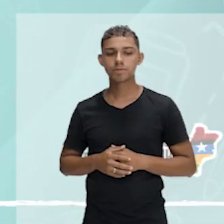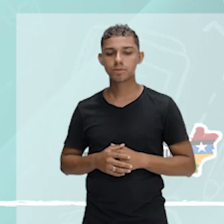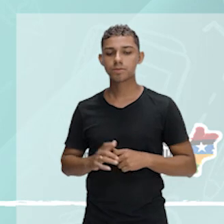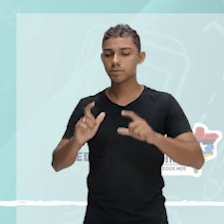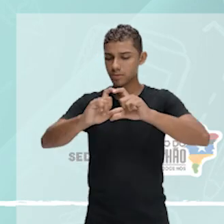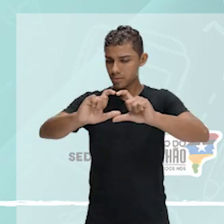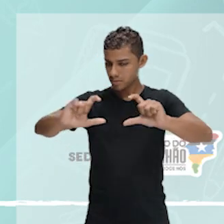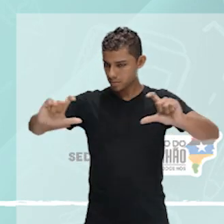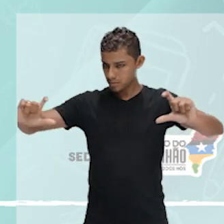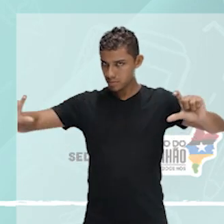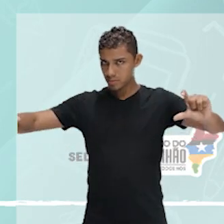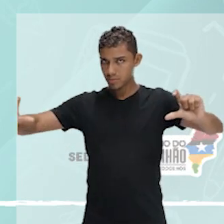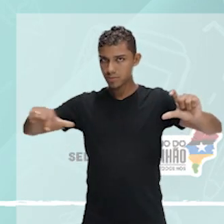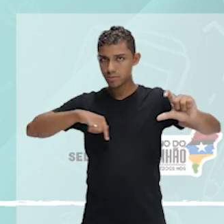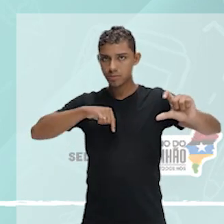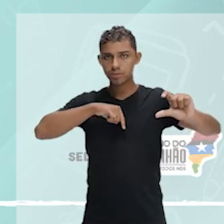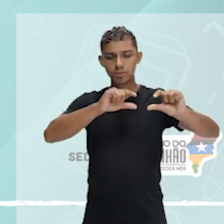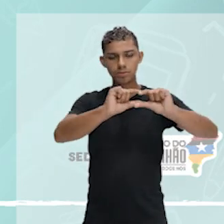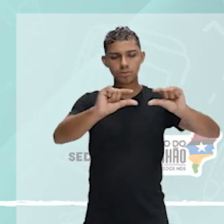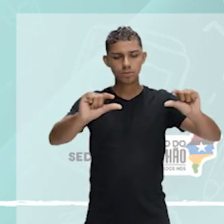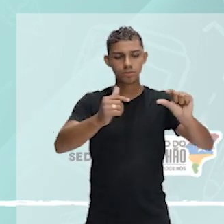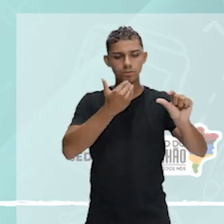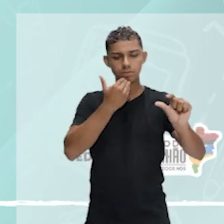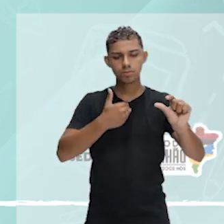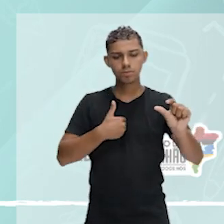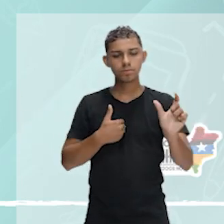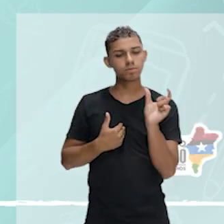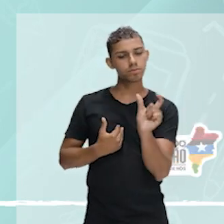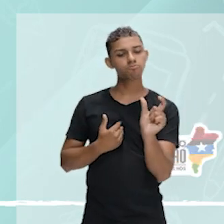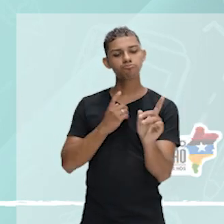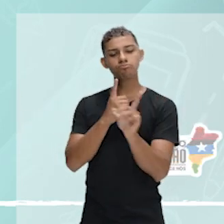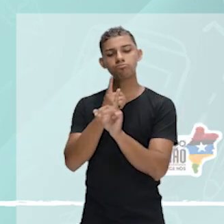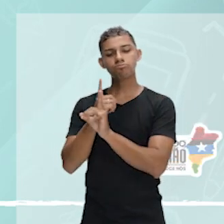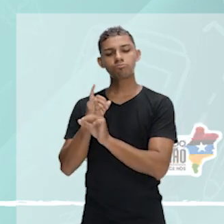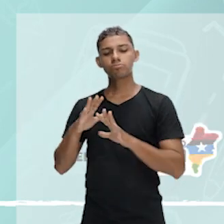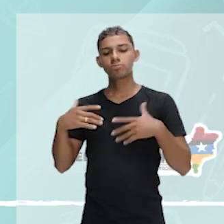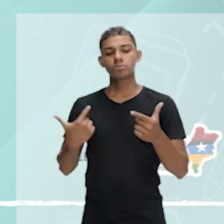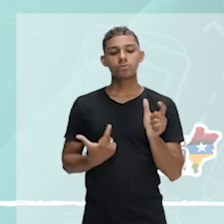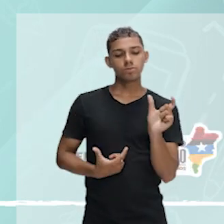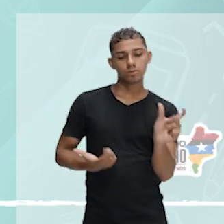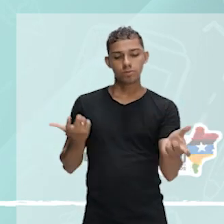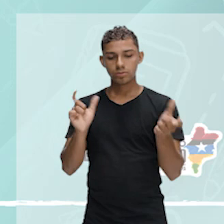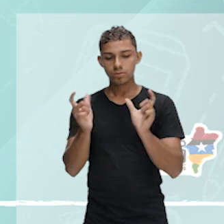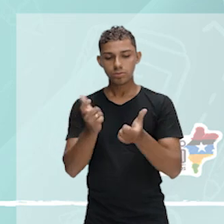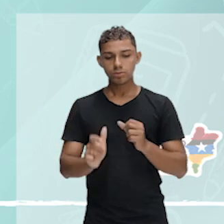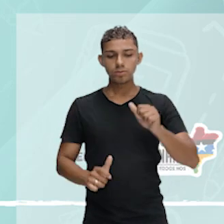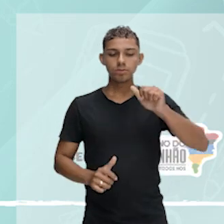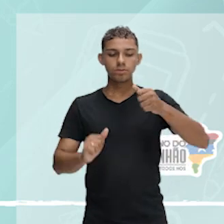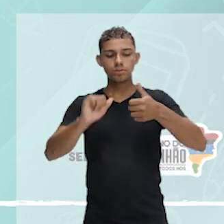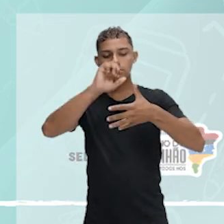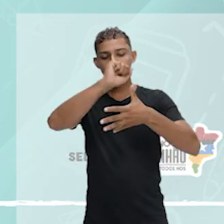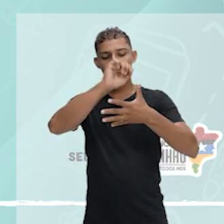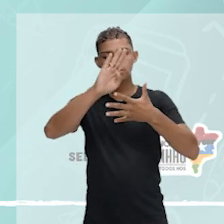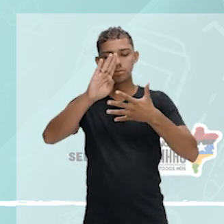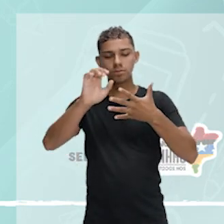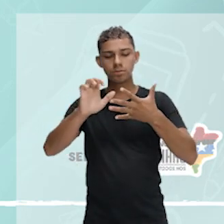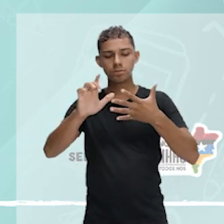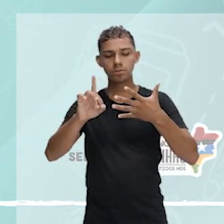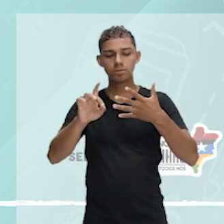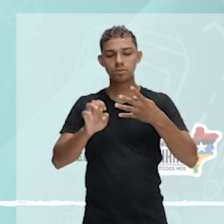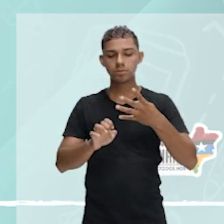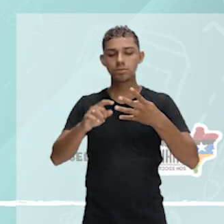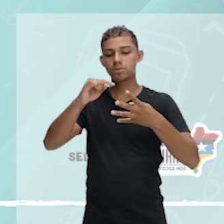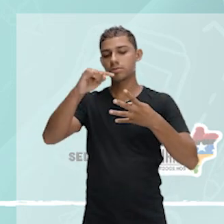uma sentença e nessa sentença pede para você identificar qual é a alternativa que completa os